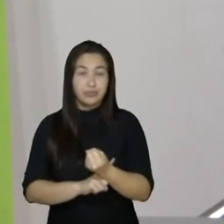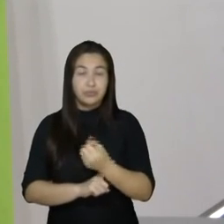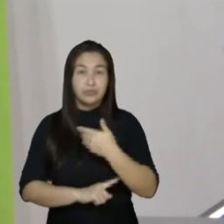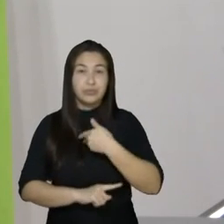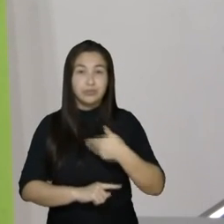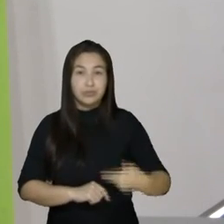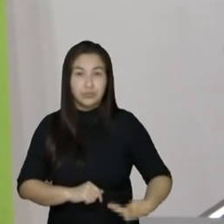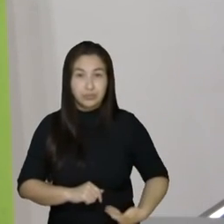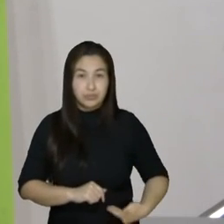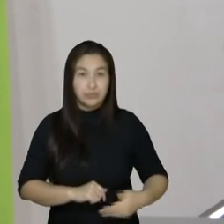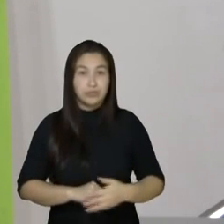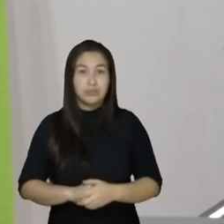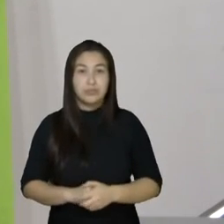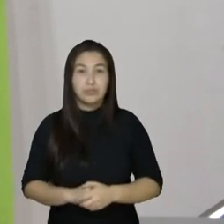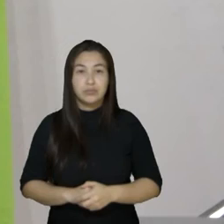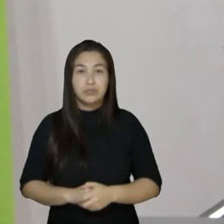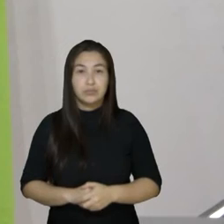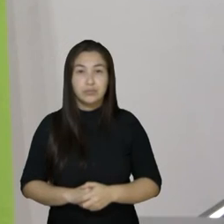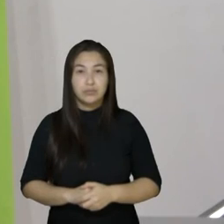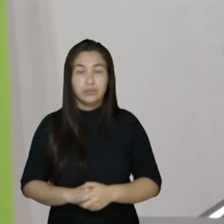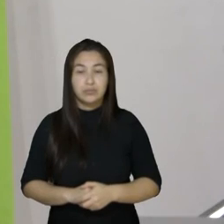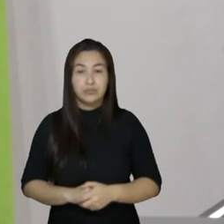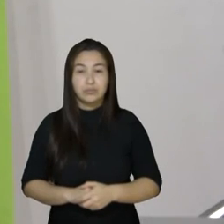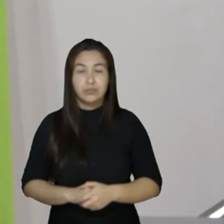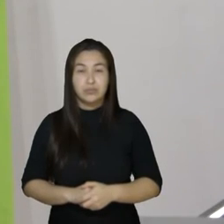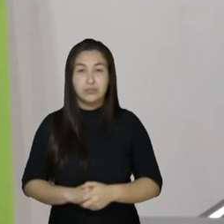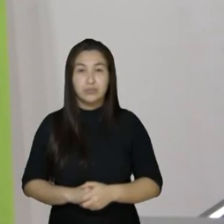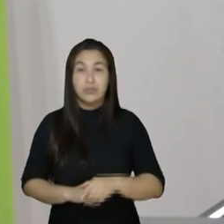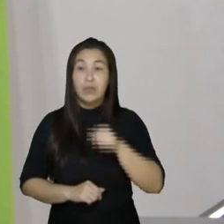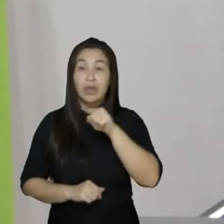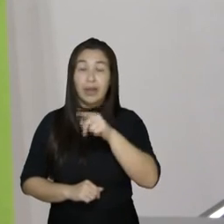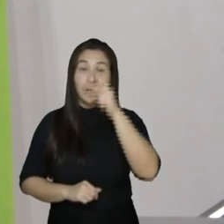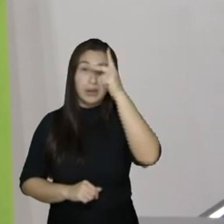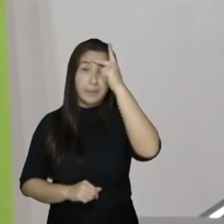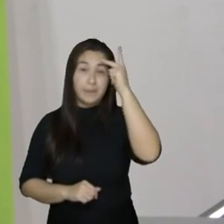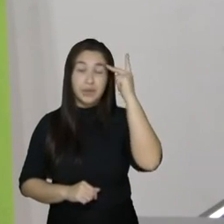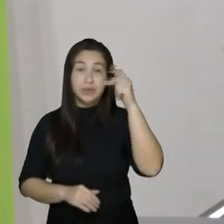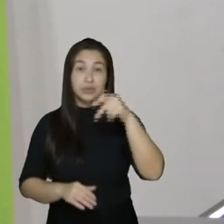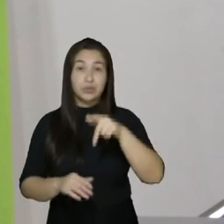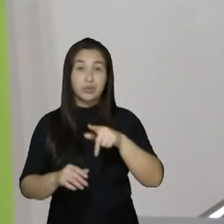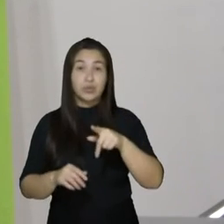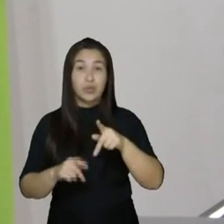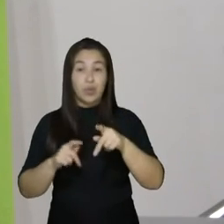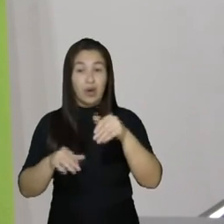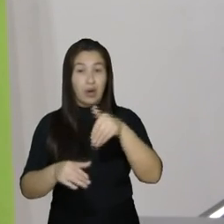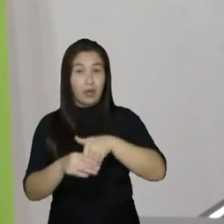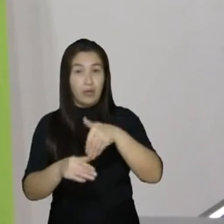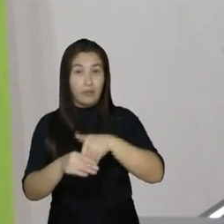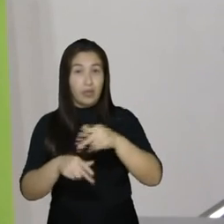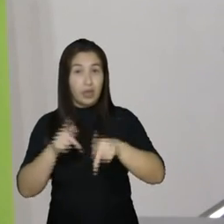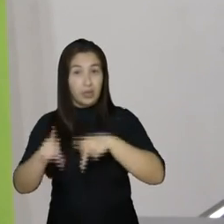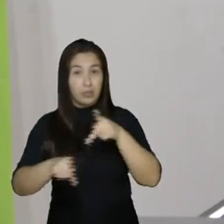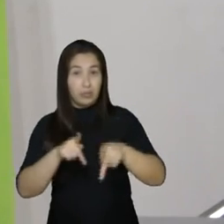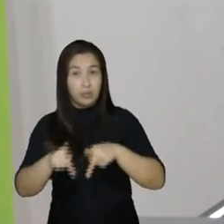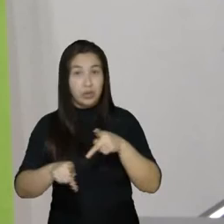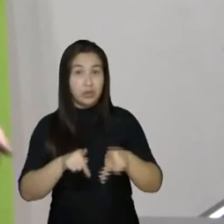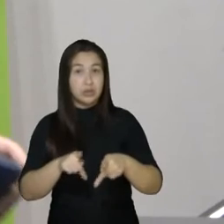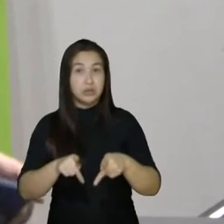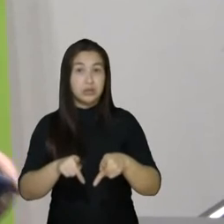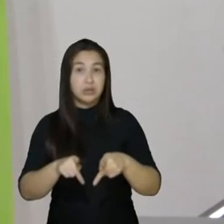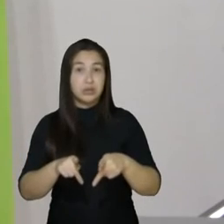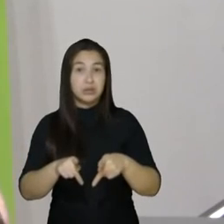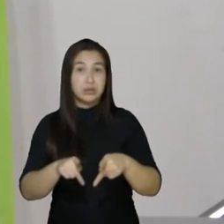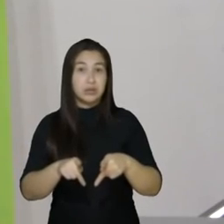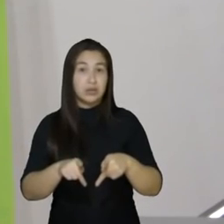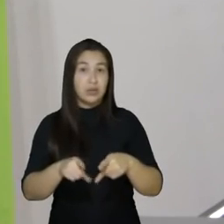governo nessa última eleição. O eleitor só tem um momento para se